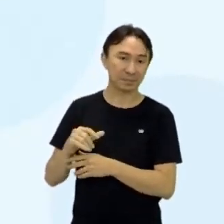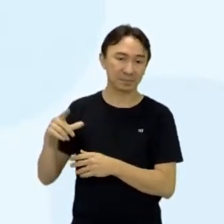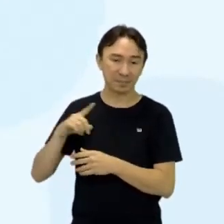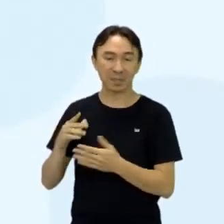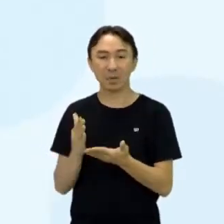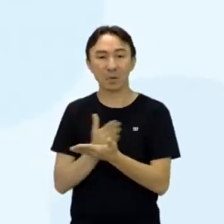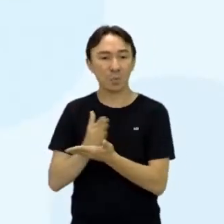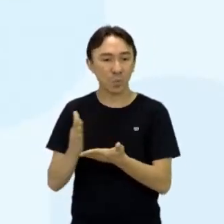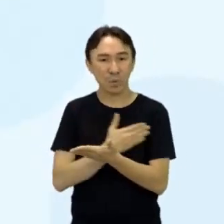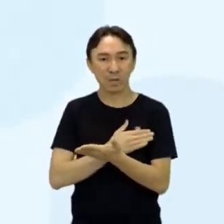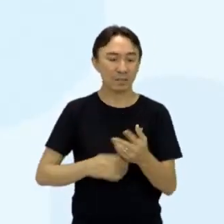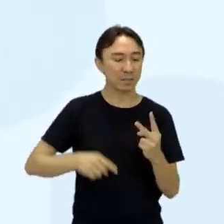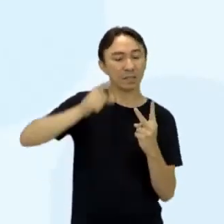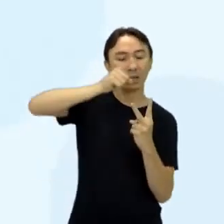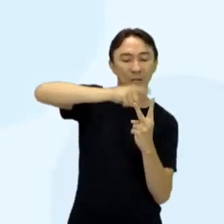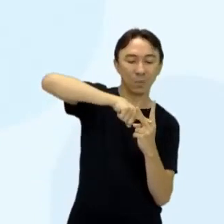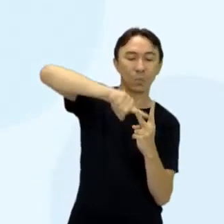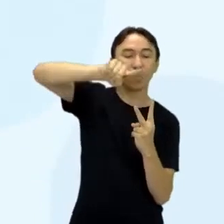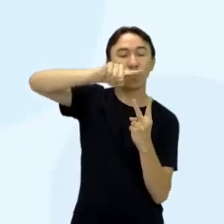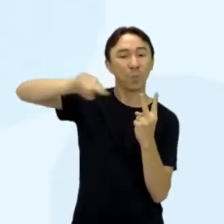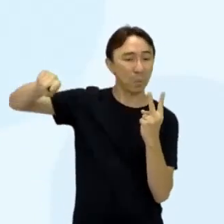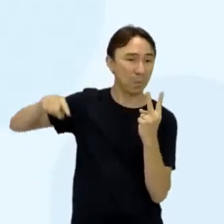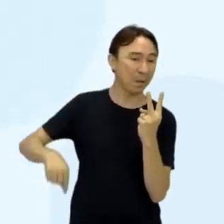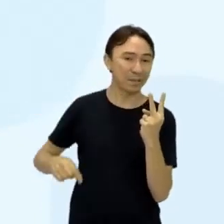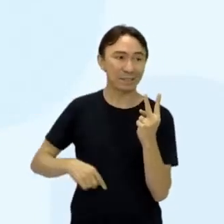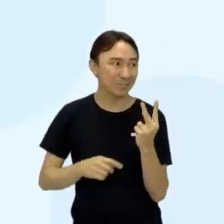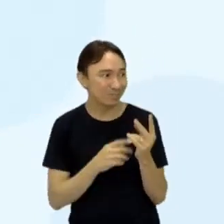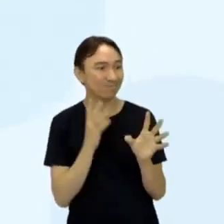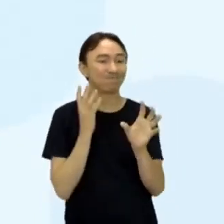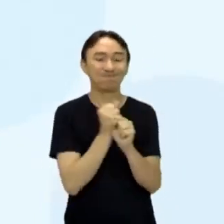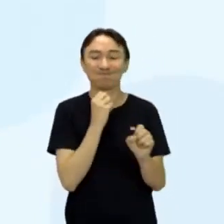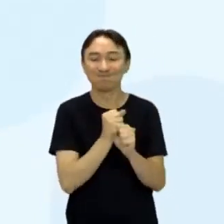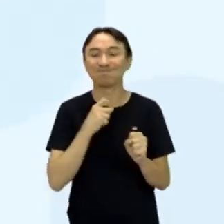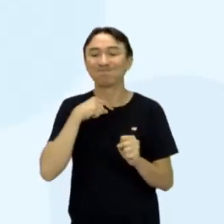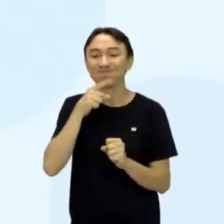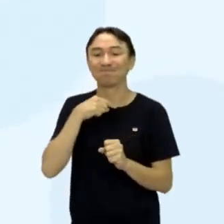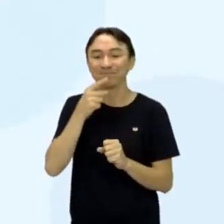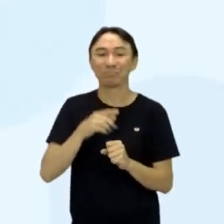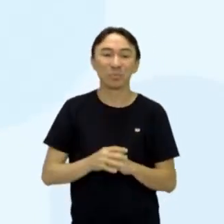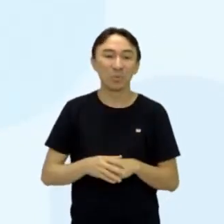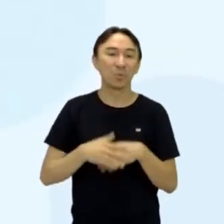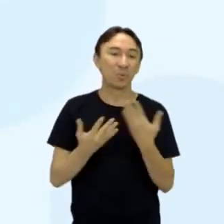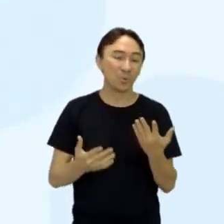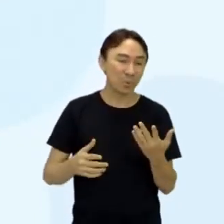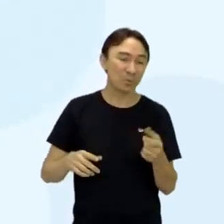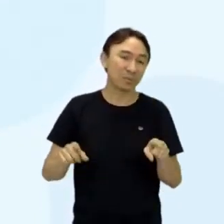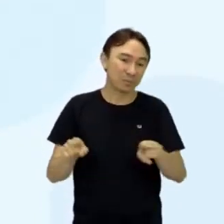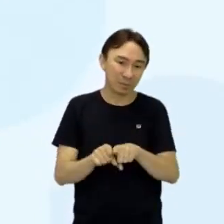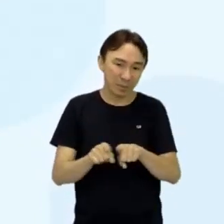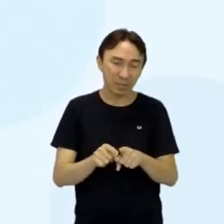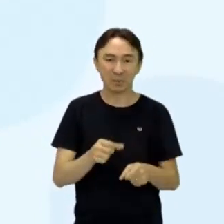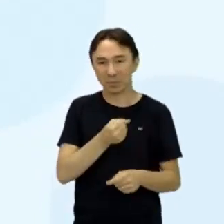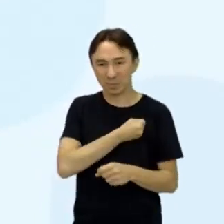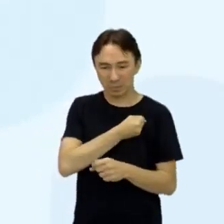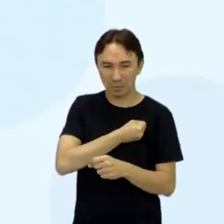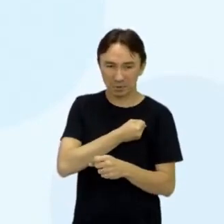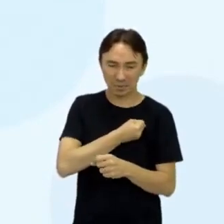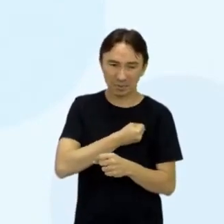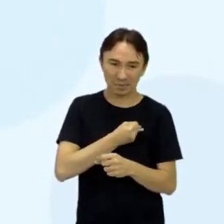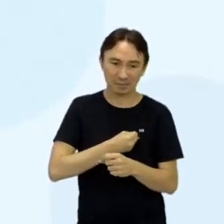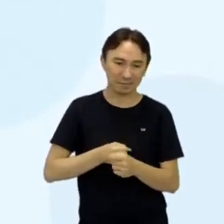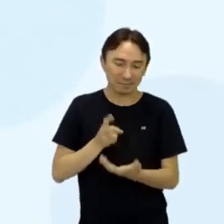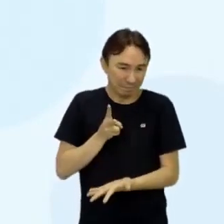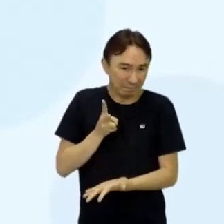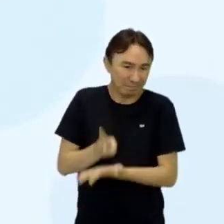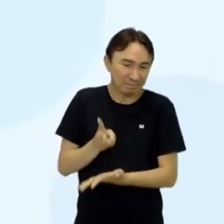consegue saber, né? De uns números fixos que a gente tem uma explicação geométrica para dar. Depois a gente vai falar um pouco mais